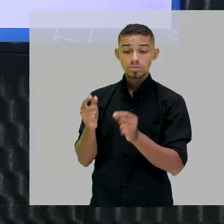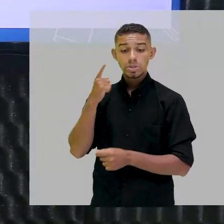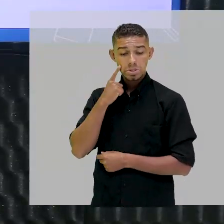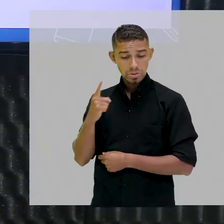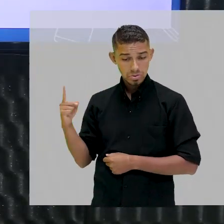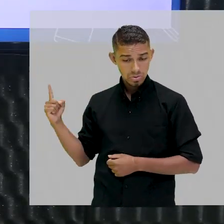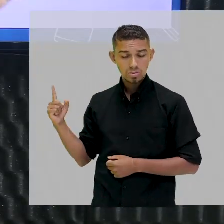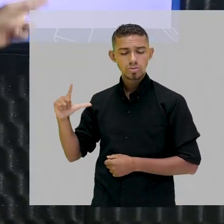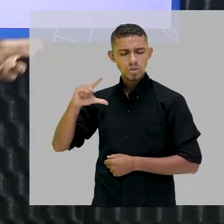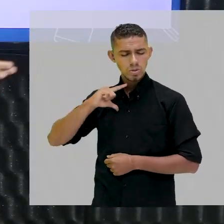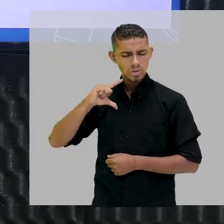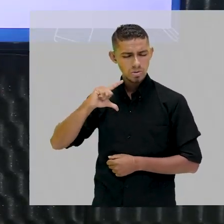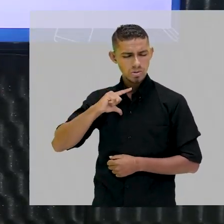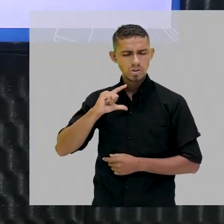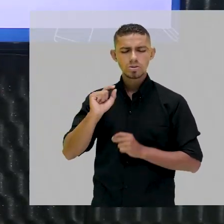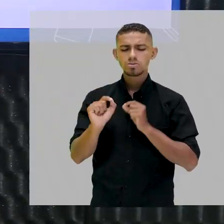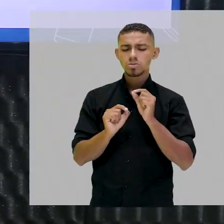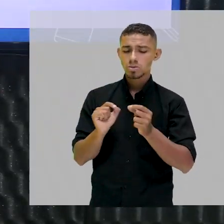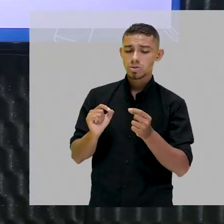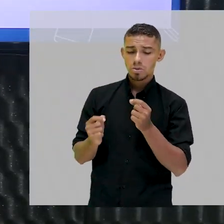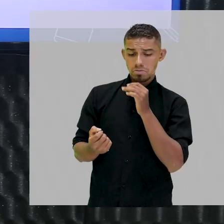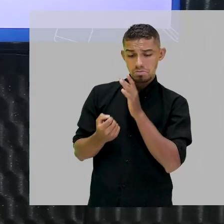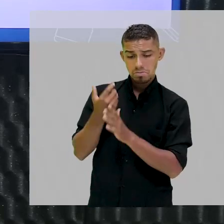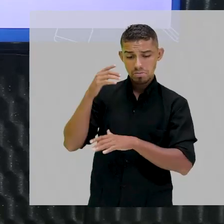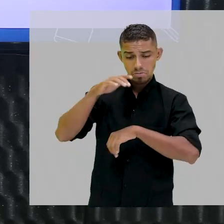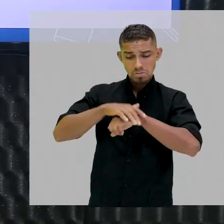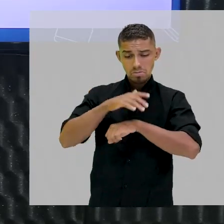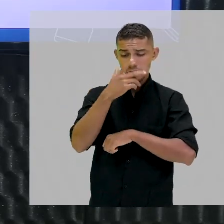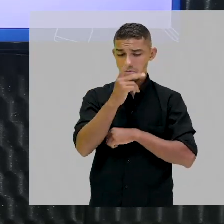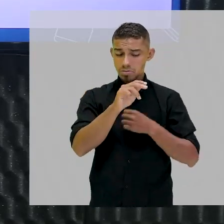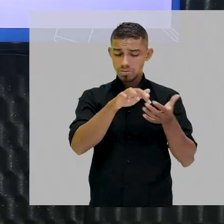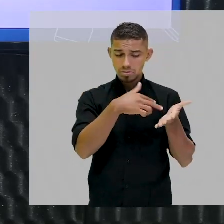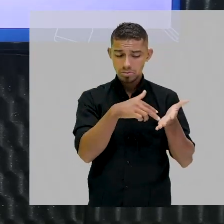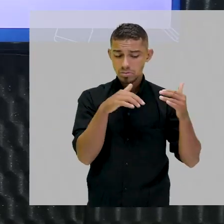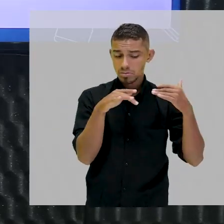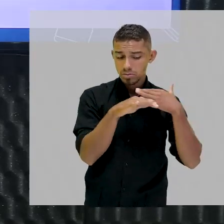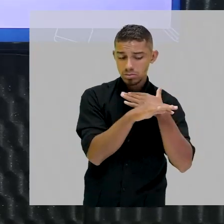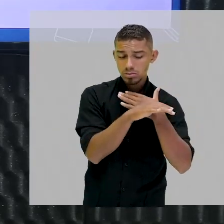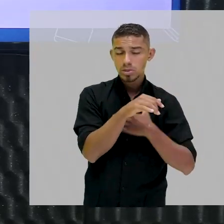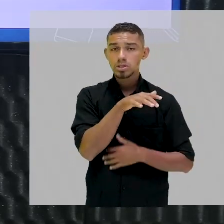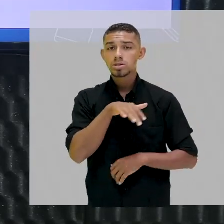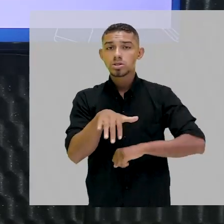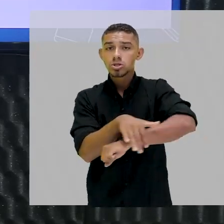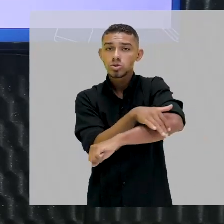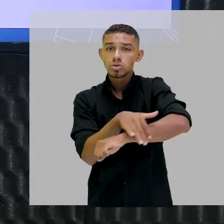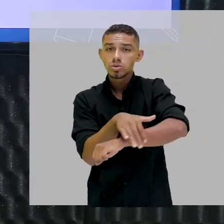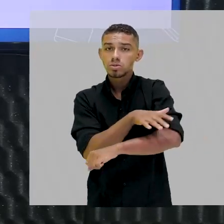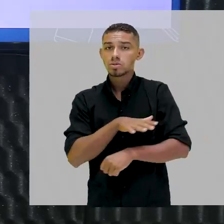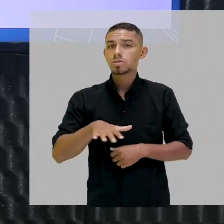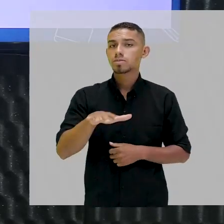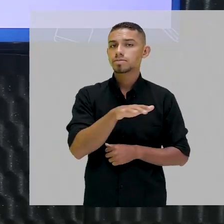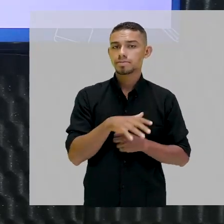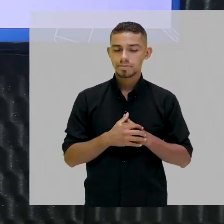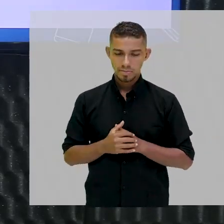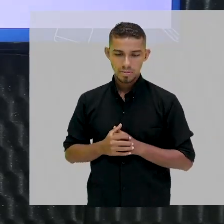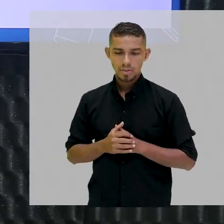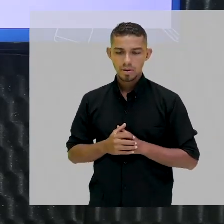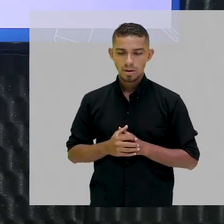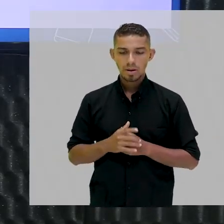dance, ele tem aqui as suas raízes na dança moderna e na dança